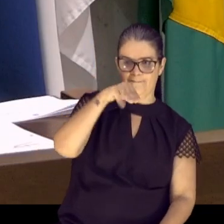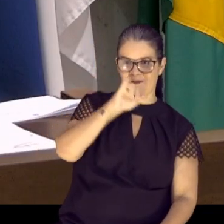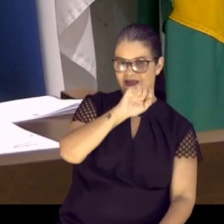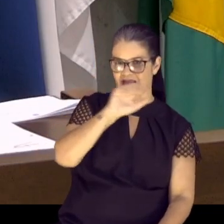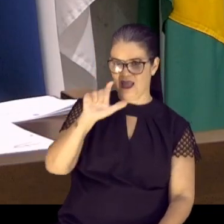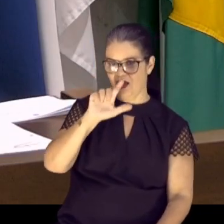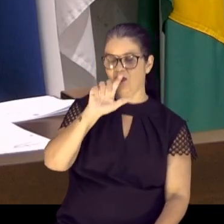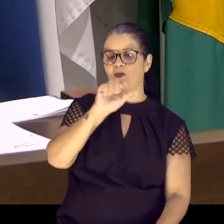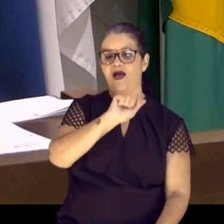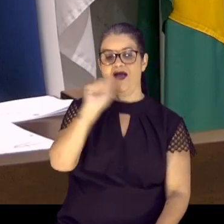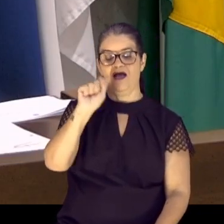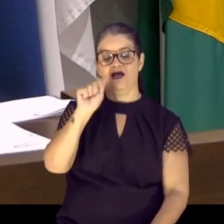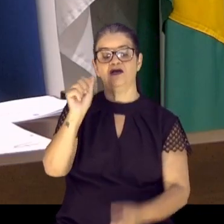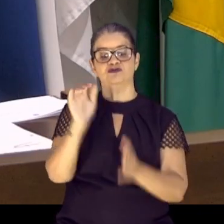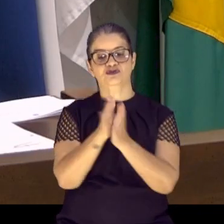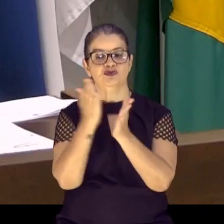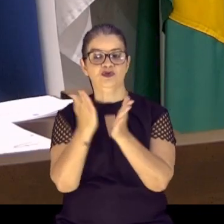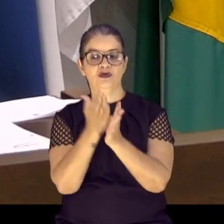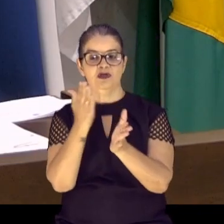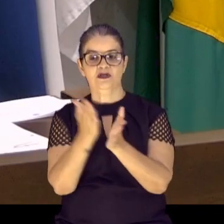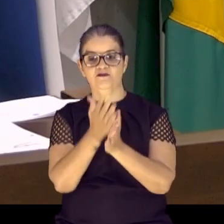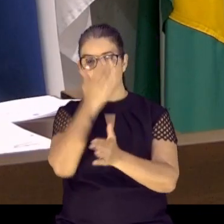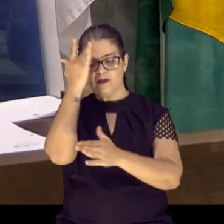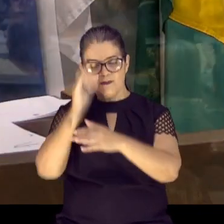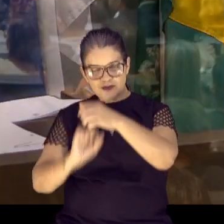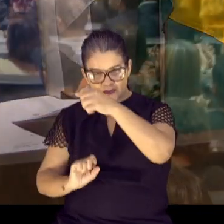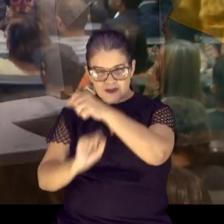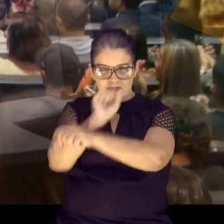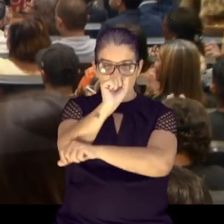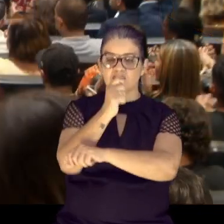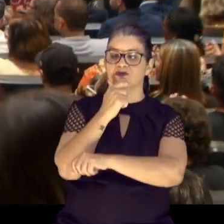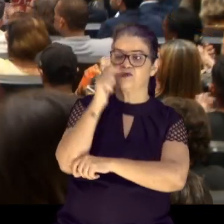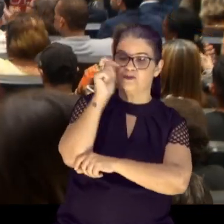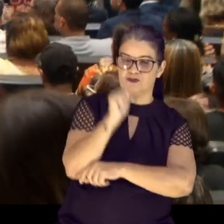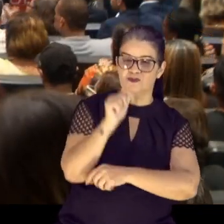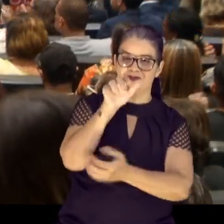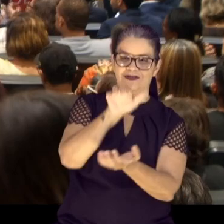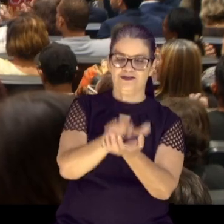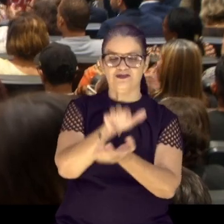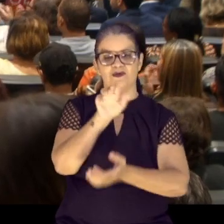e heroínas de Pernambuco. O PSB